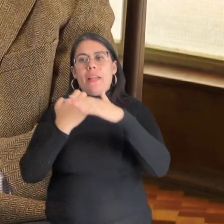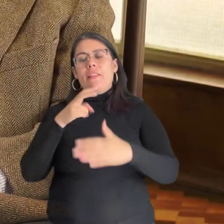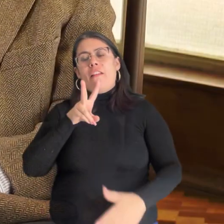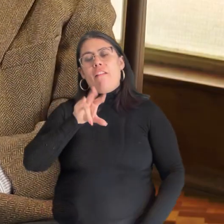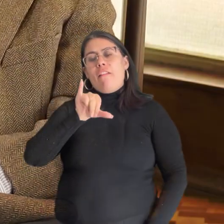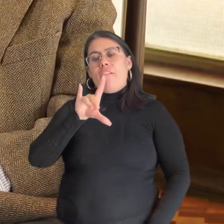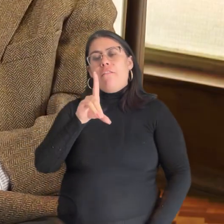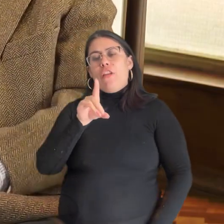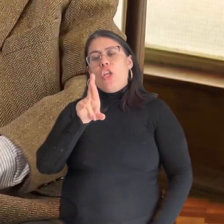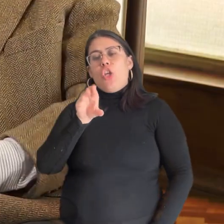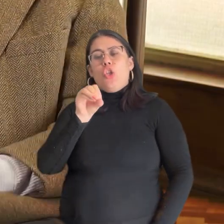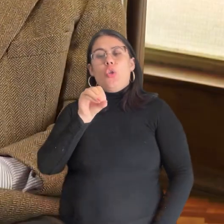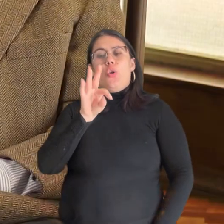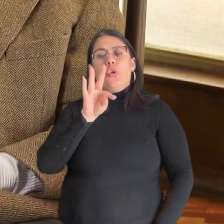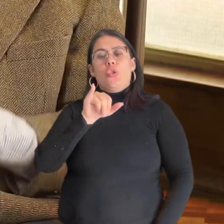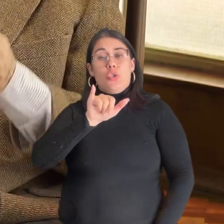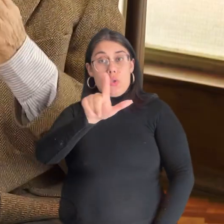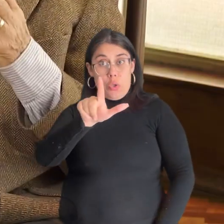Vidrotil,